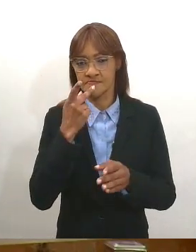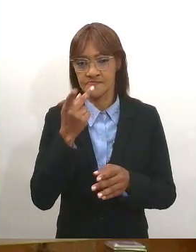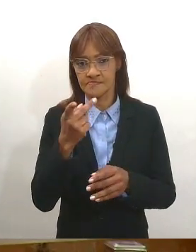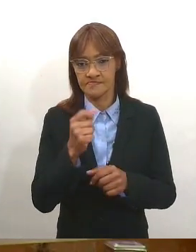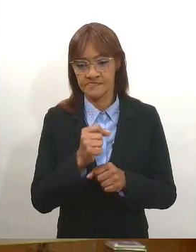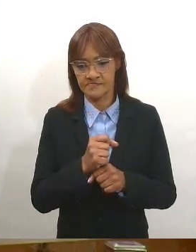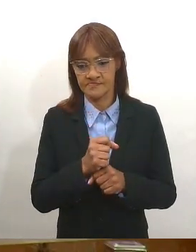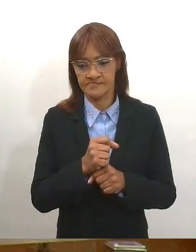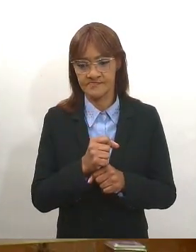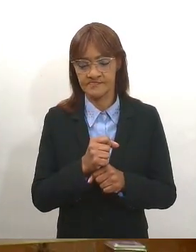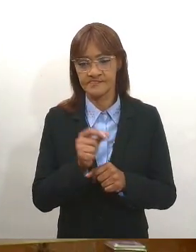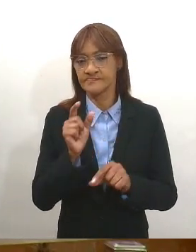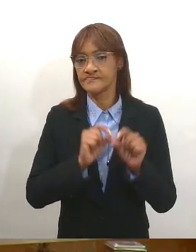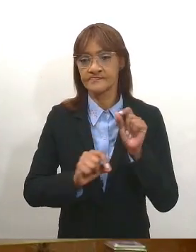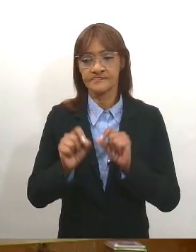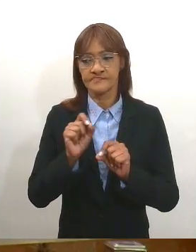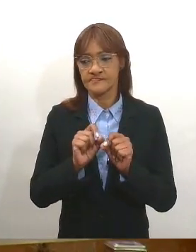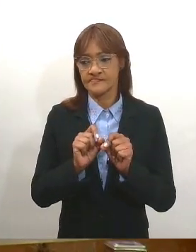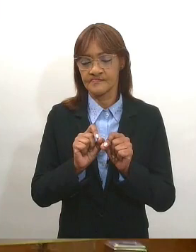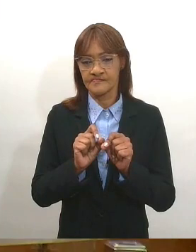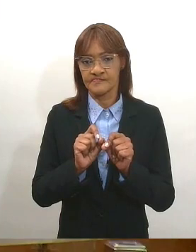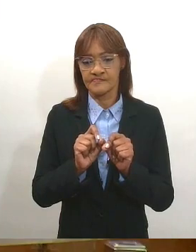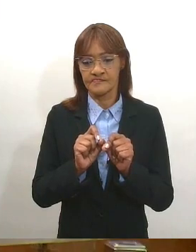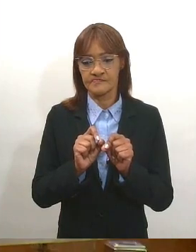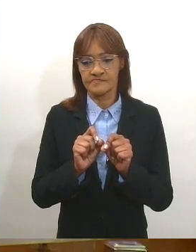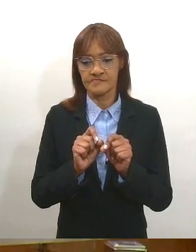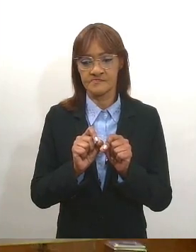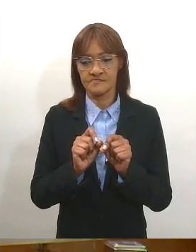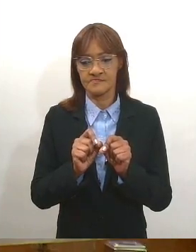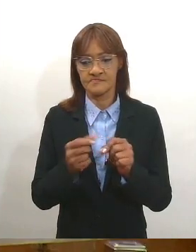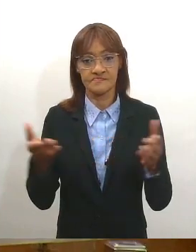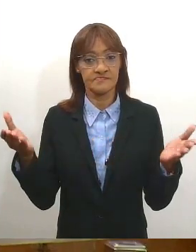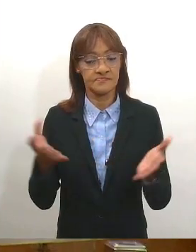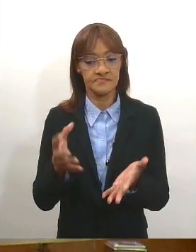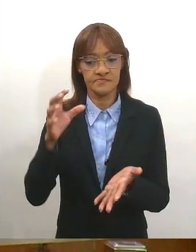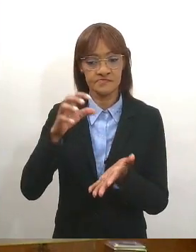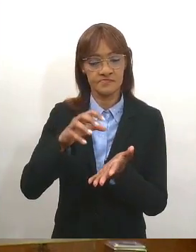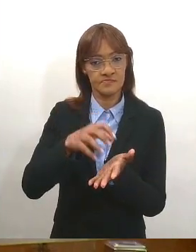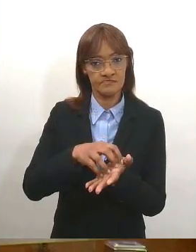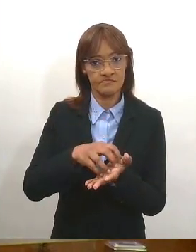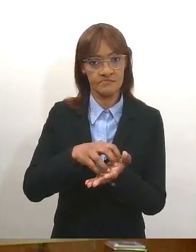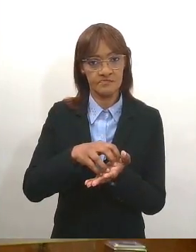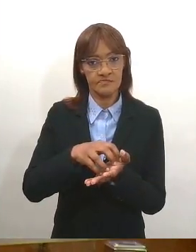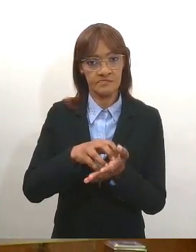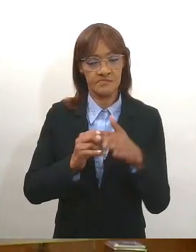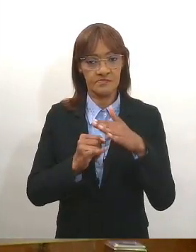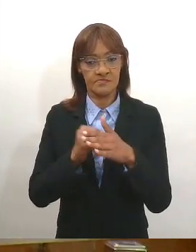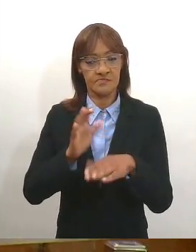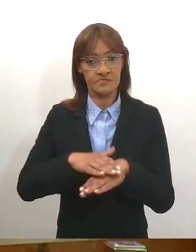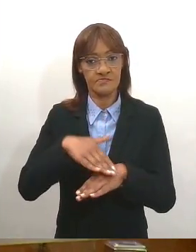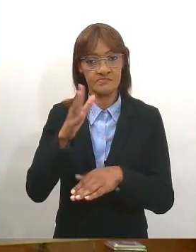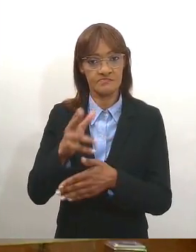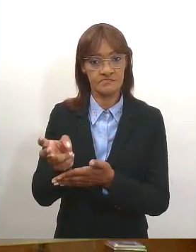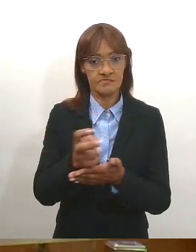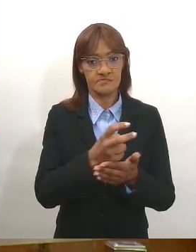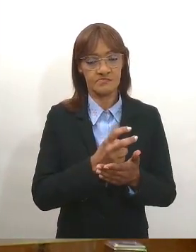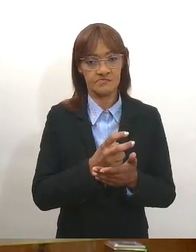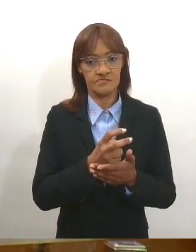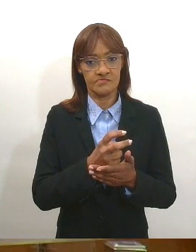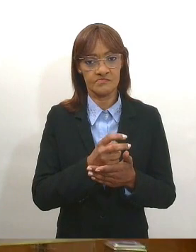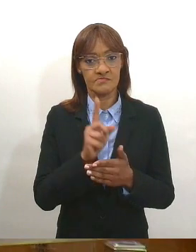o maior órgão arrecadador do estado de Sergipe, o DETRAN, a cada mês que